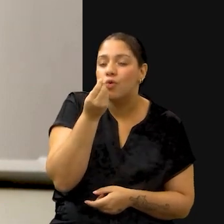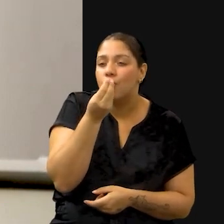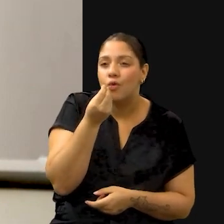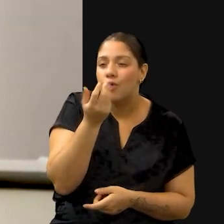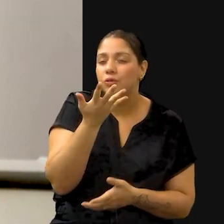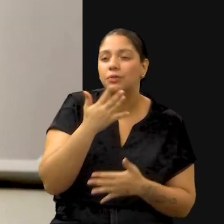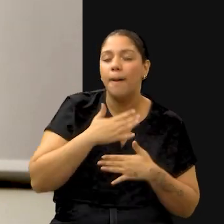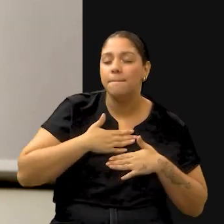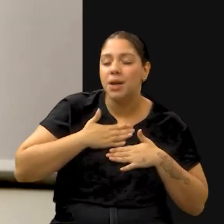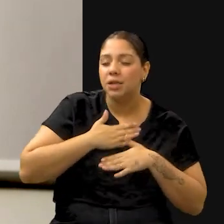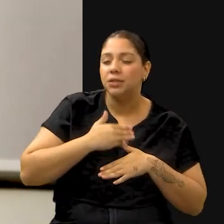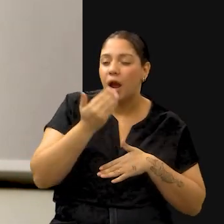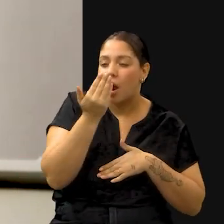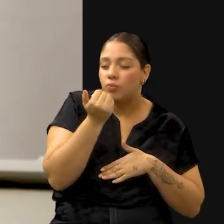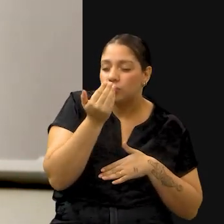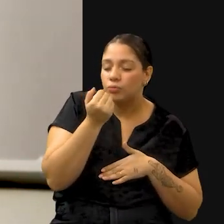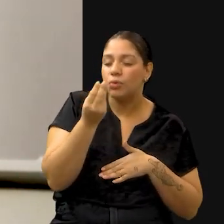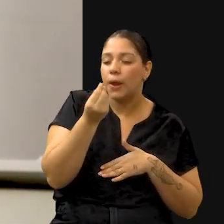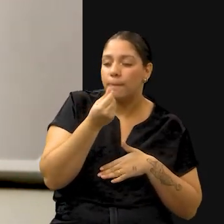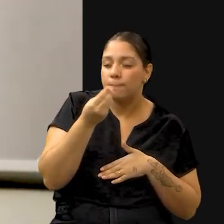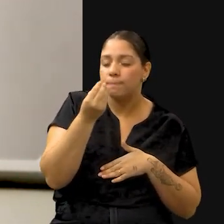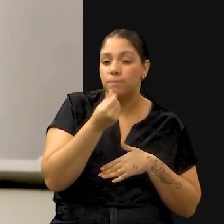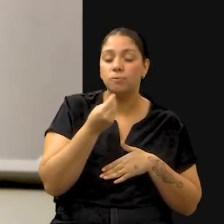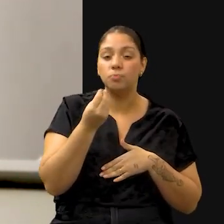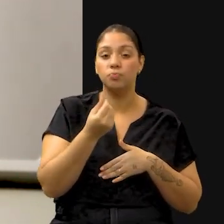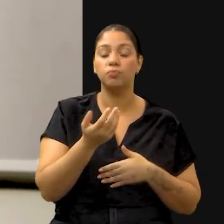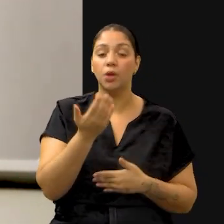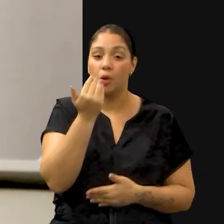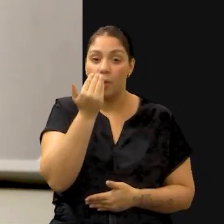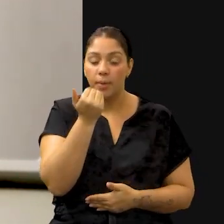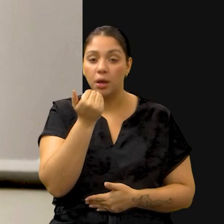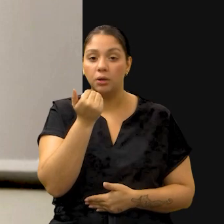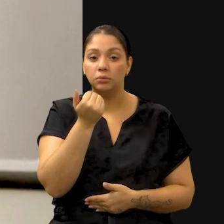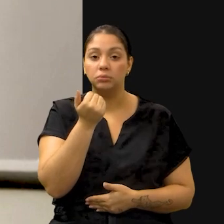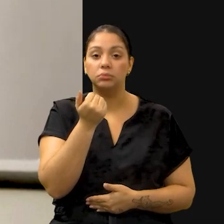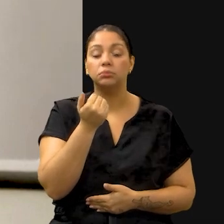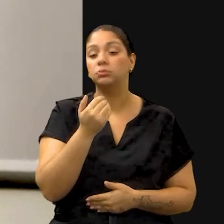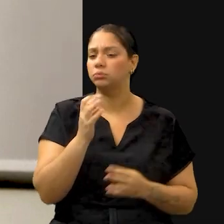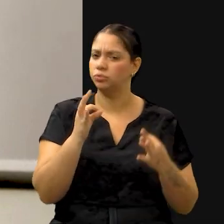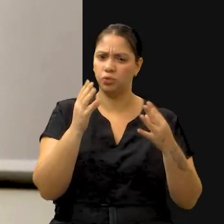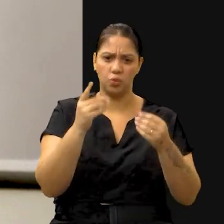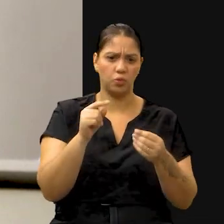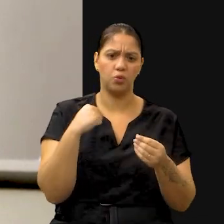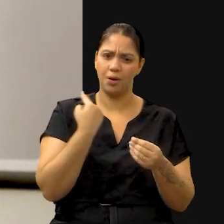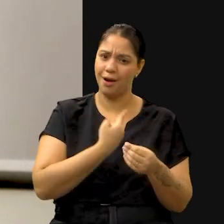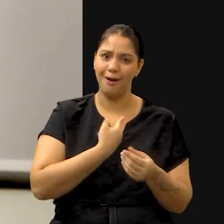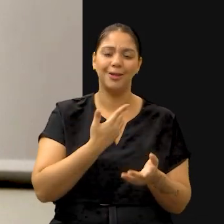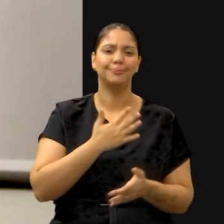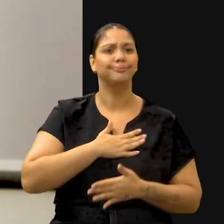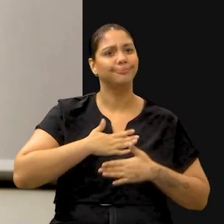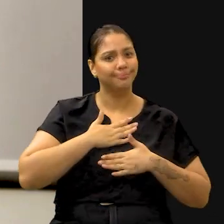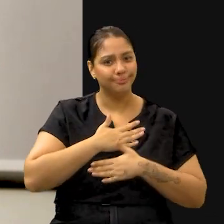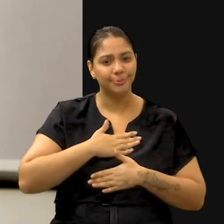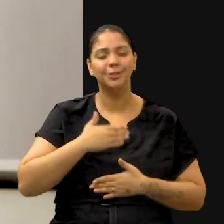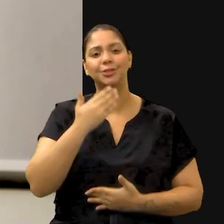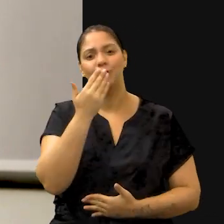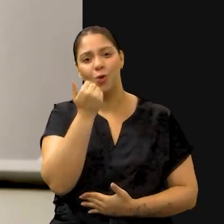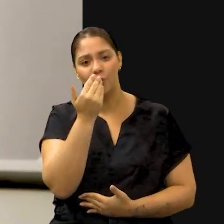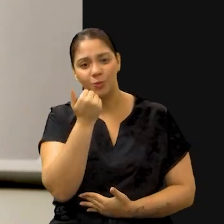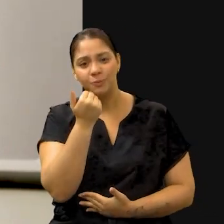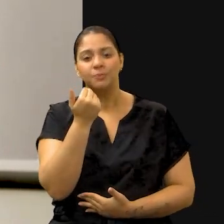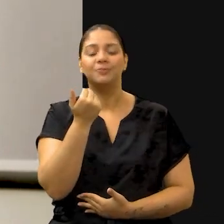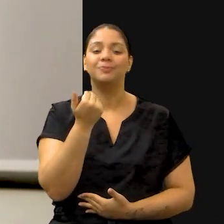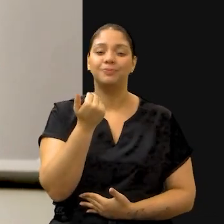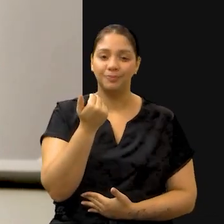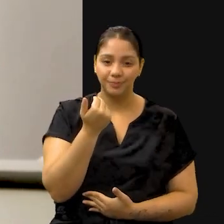não é uma crítica ao prazer que esse alimento pode promover ao ser ingerido, né? Todos nós temos nossas preferências